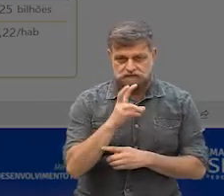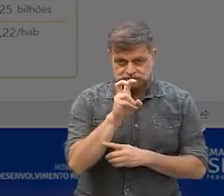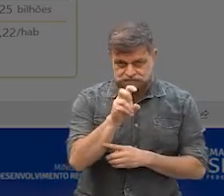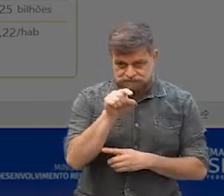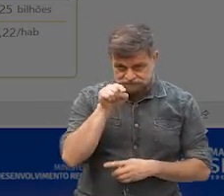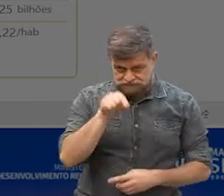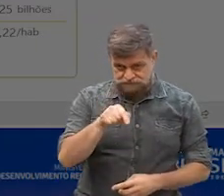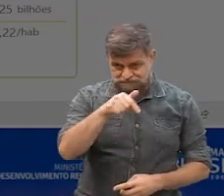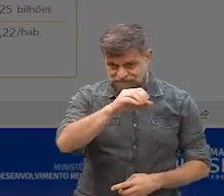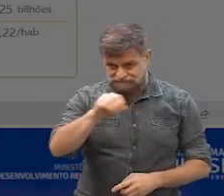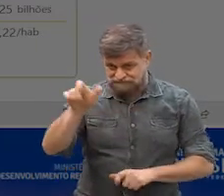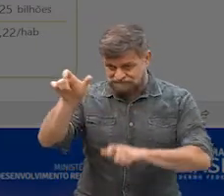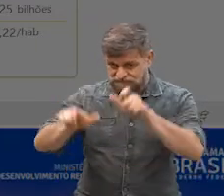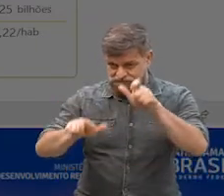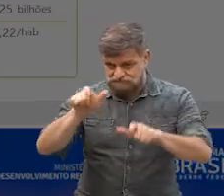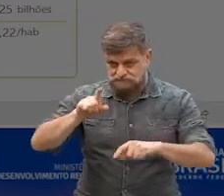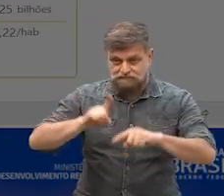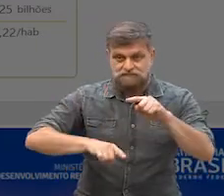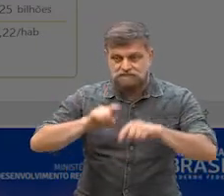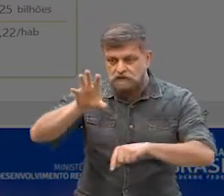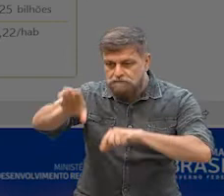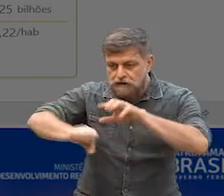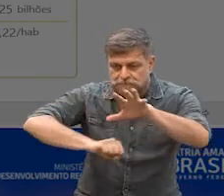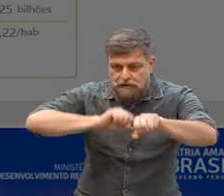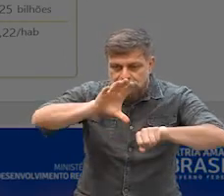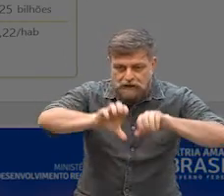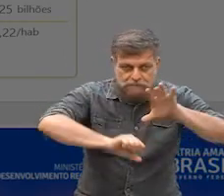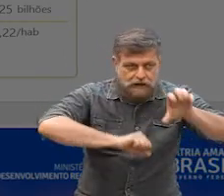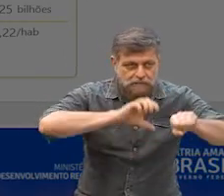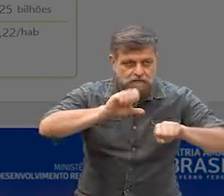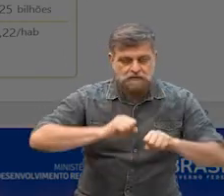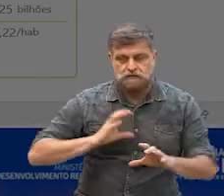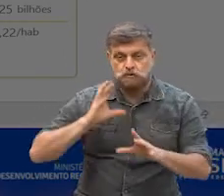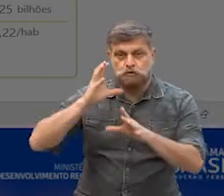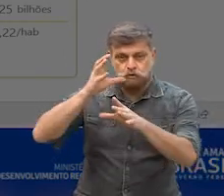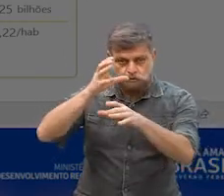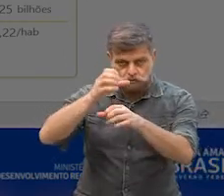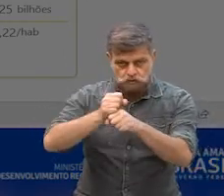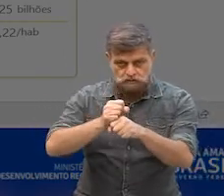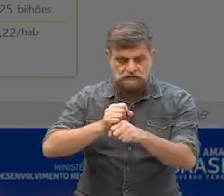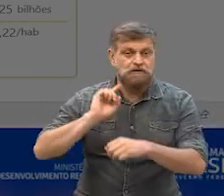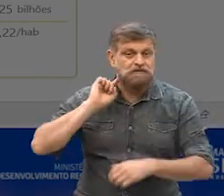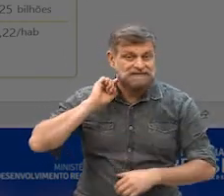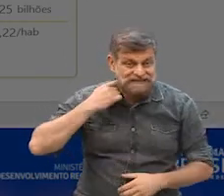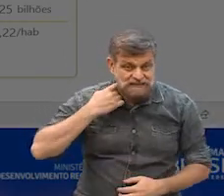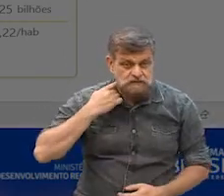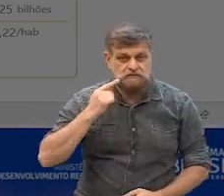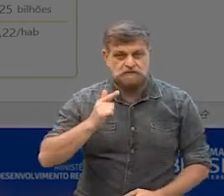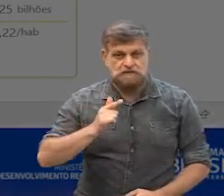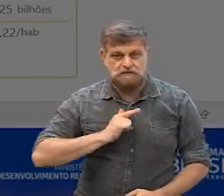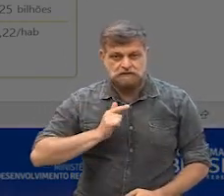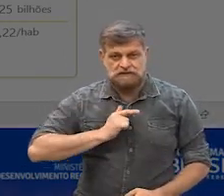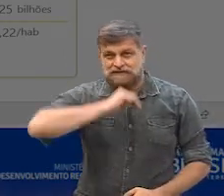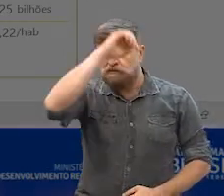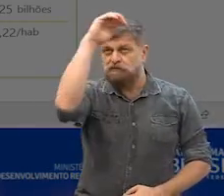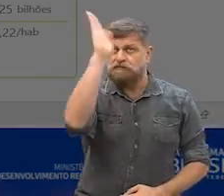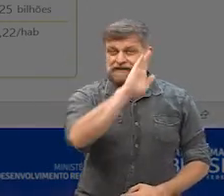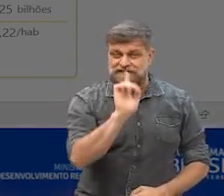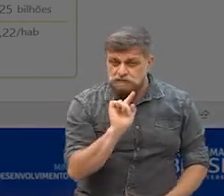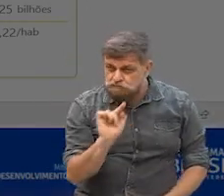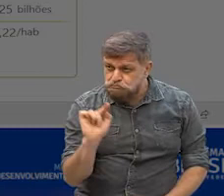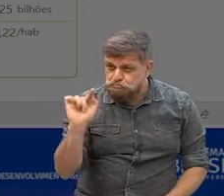35.700 catadores. Dos 66,6 milhões de toneladas de lixo produzidos em todo o